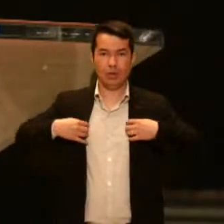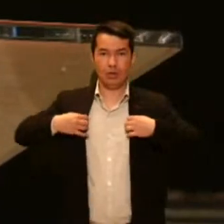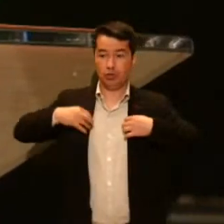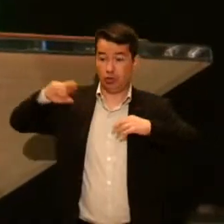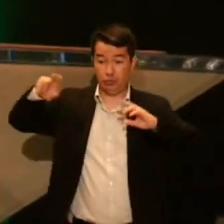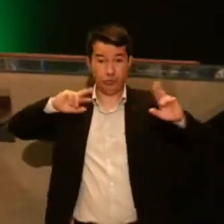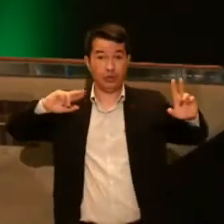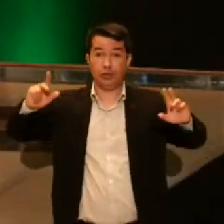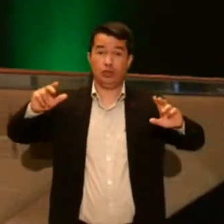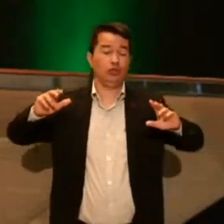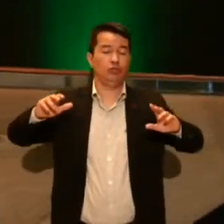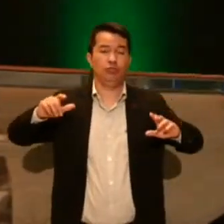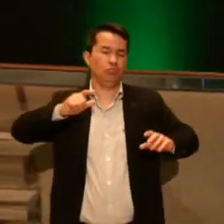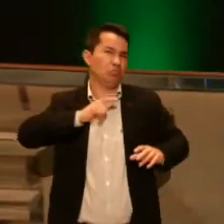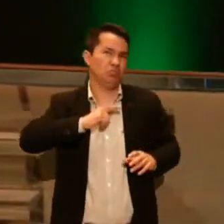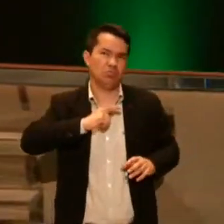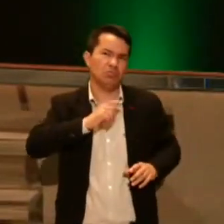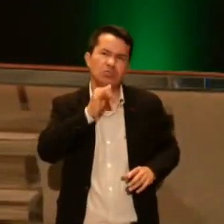algumas